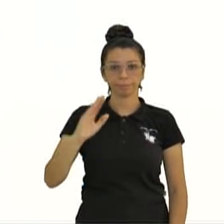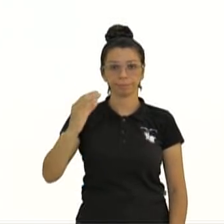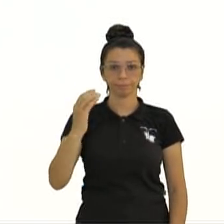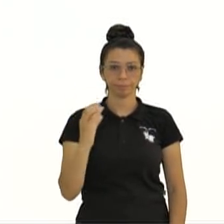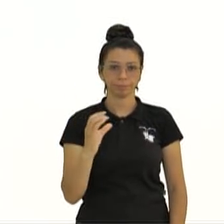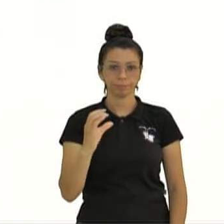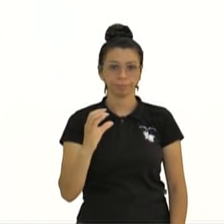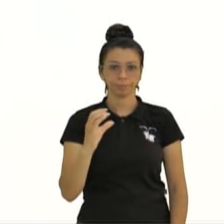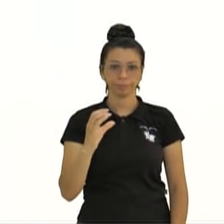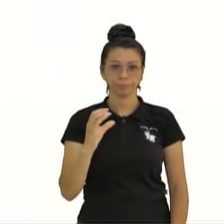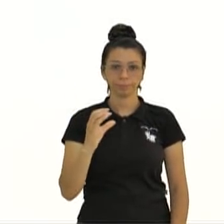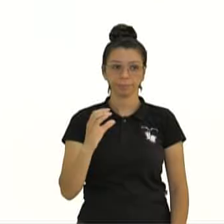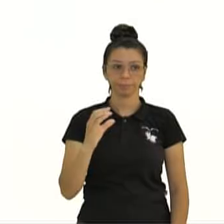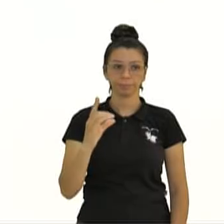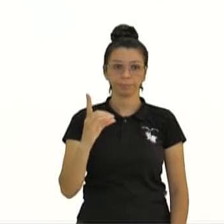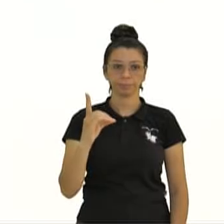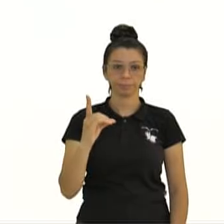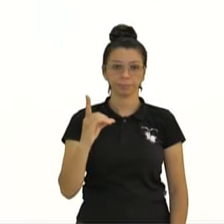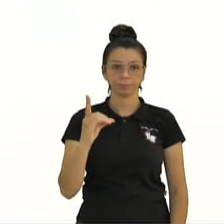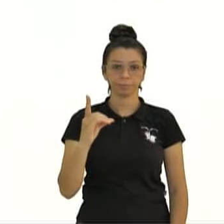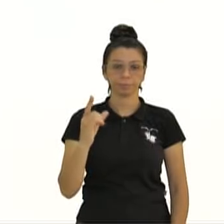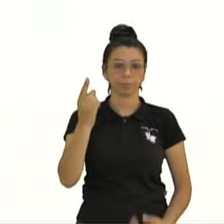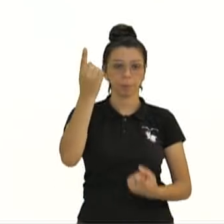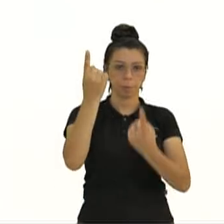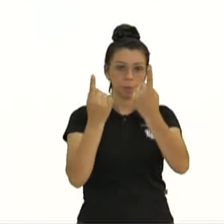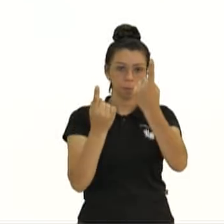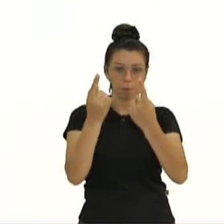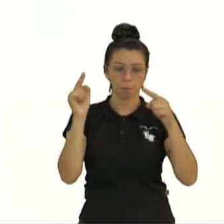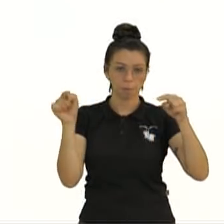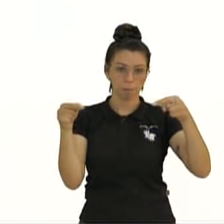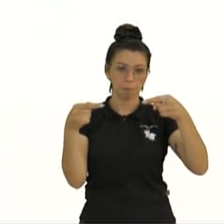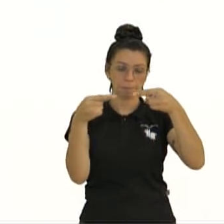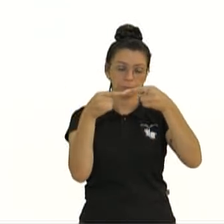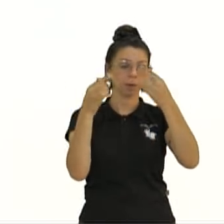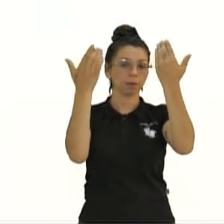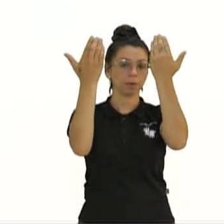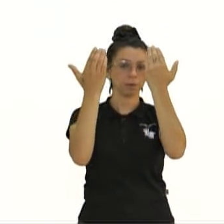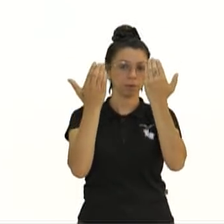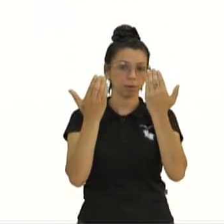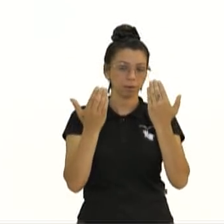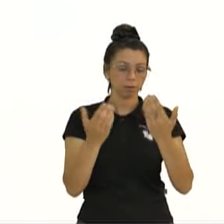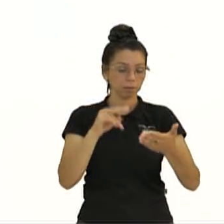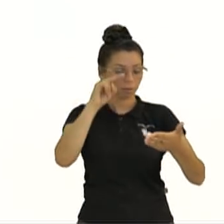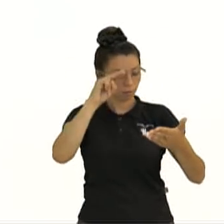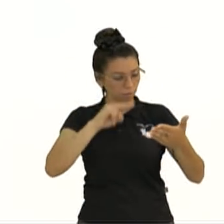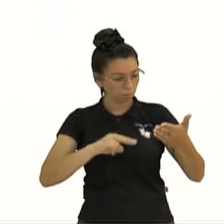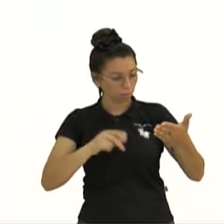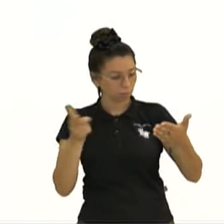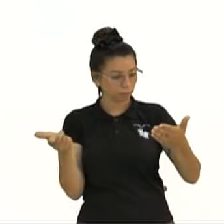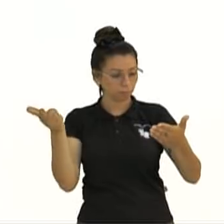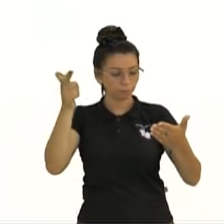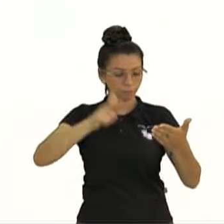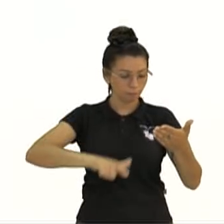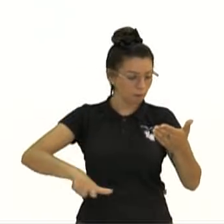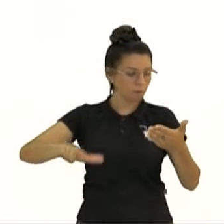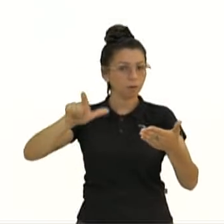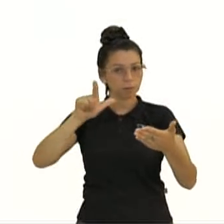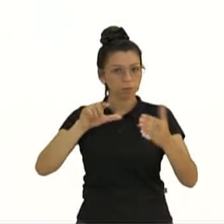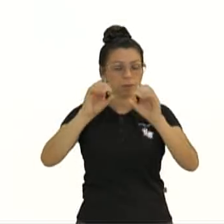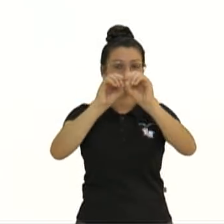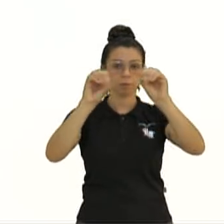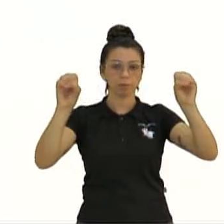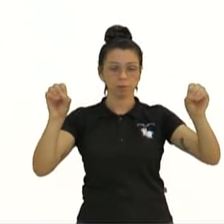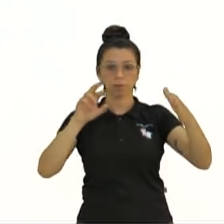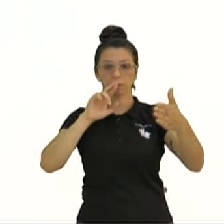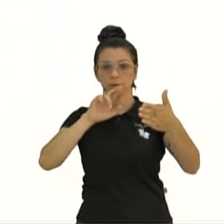C, oposição, letra D, explicação. Veja lá, analise, releia novamente a oração e